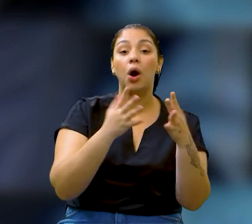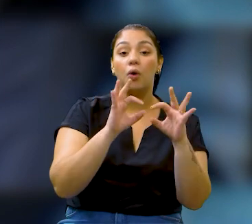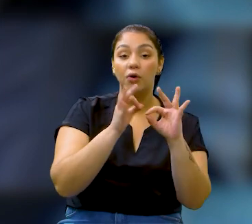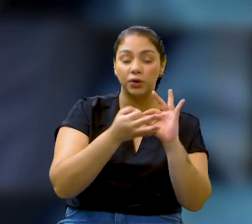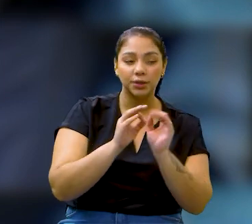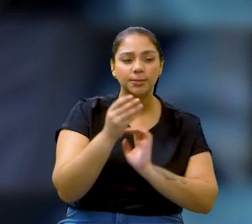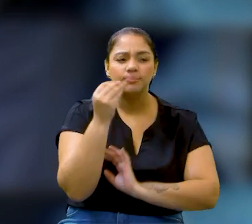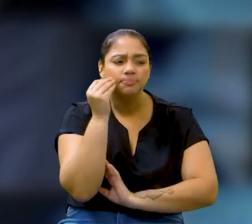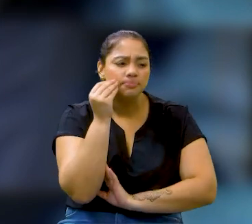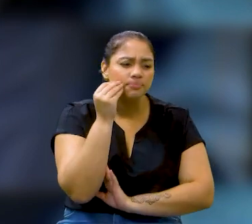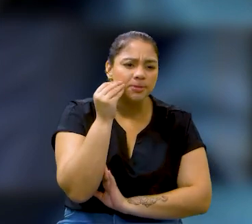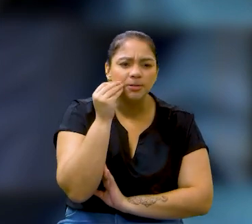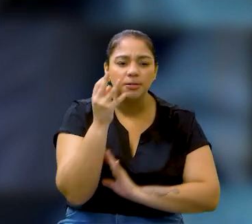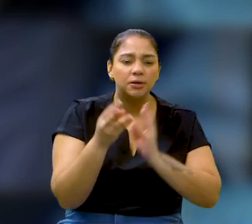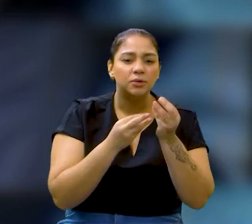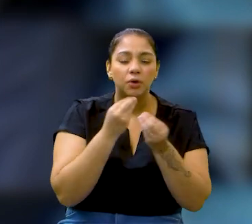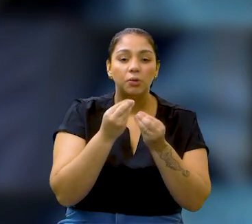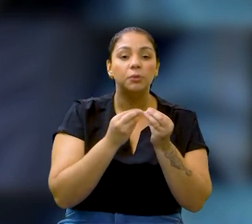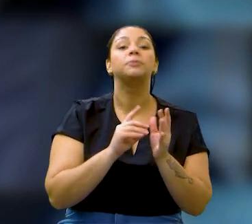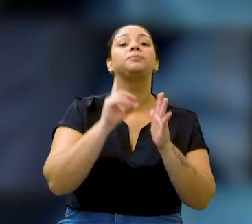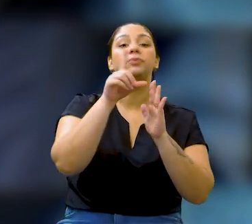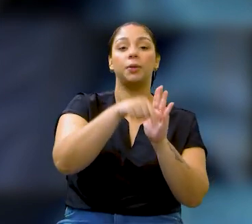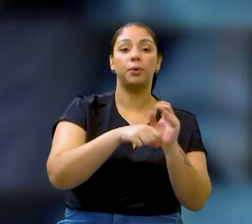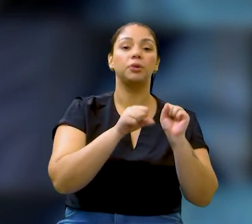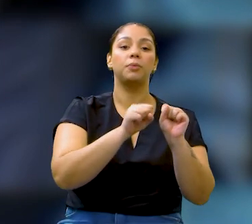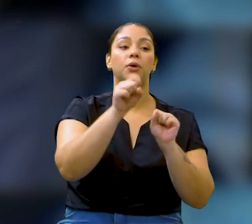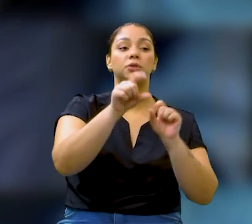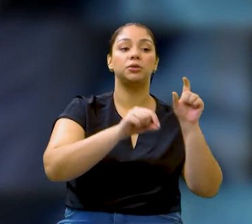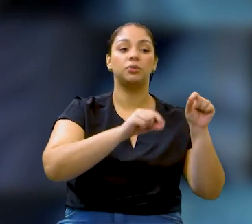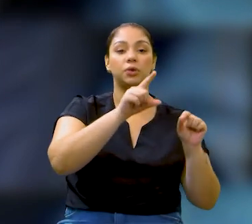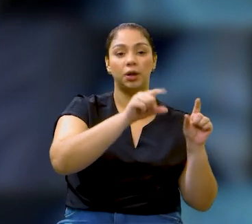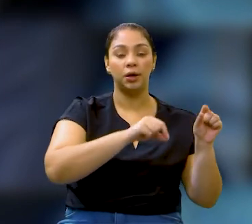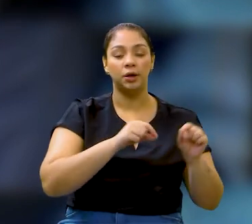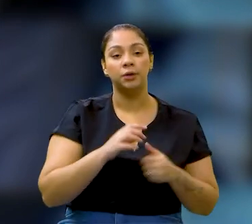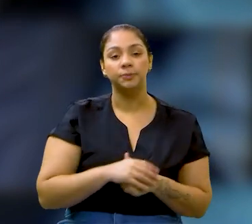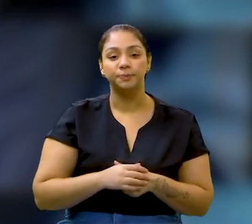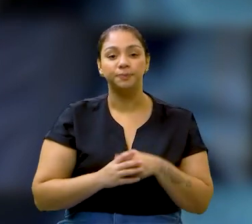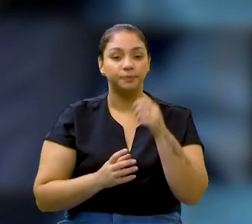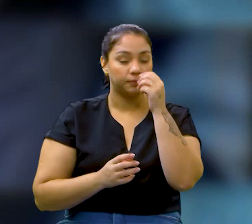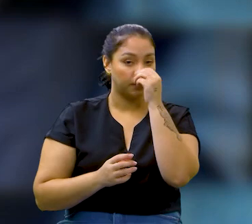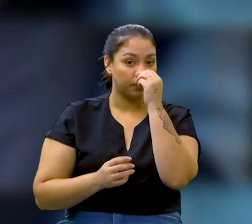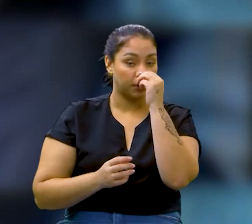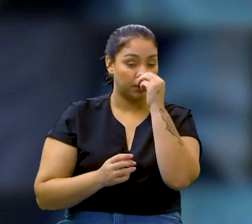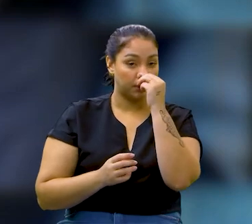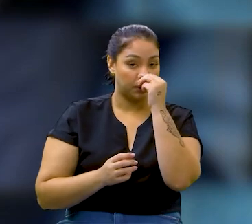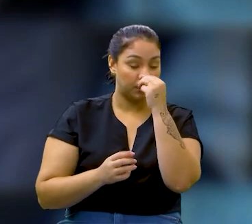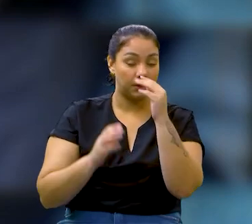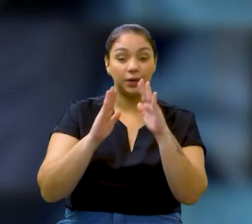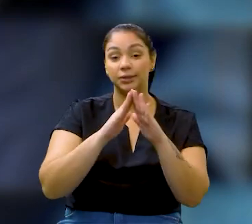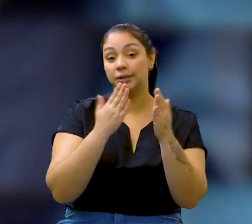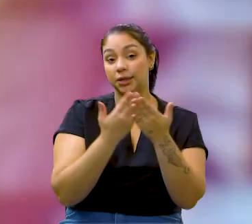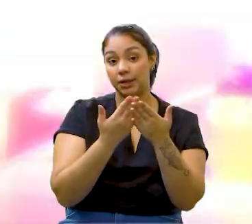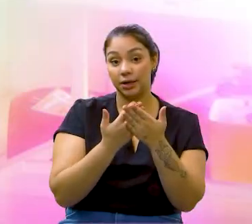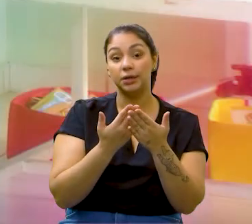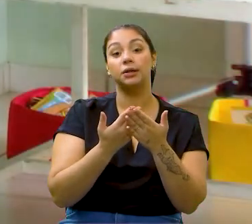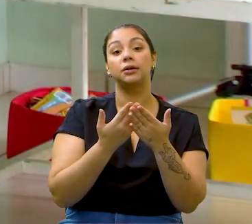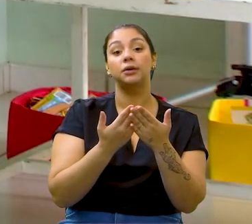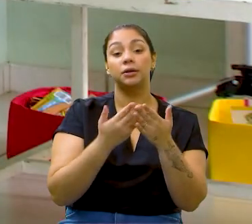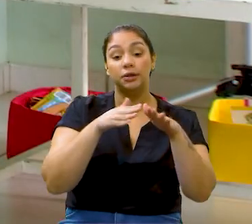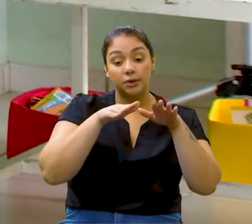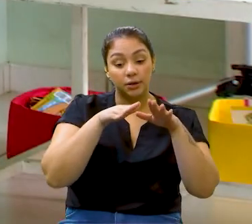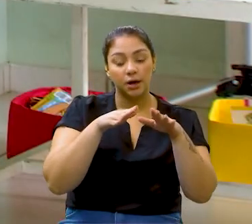escolhem a oficina, experimentam a primeira oficina e depois podem escolher. E aí elas são obrigadas a permanecer